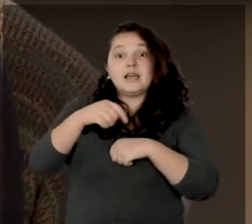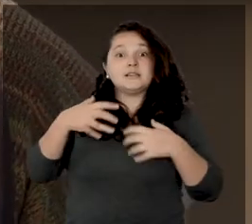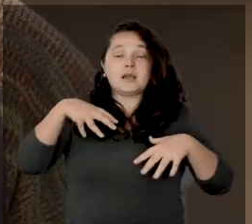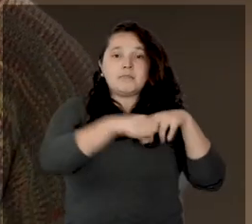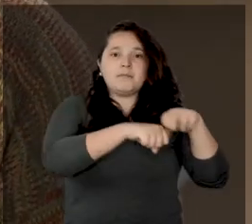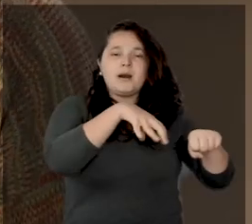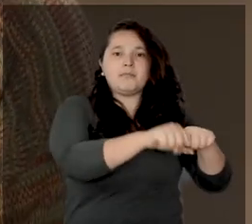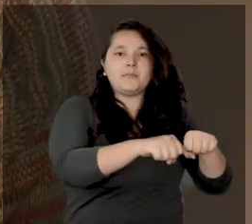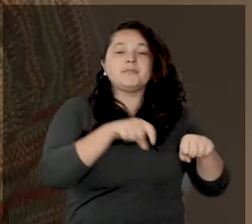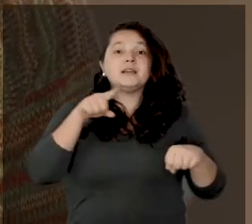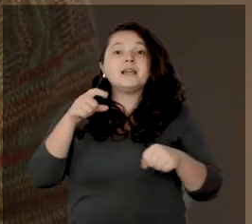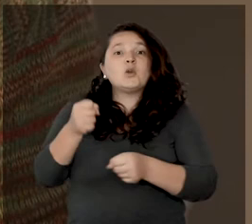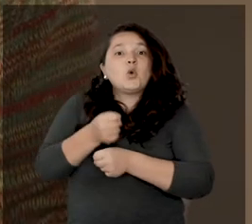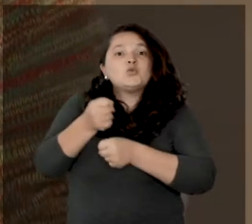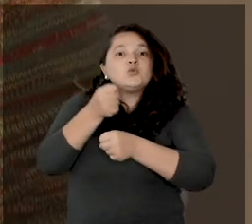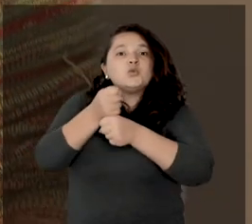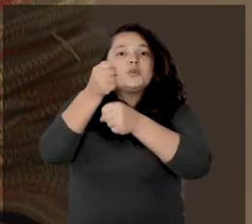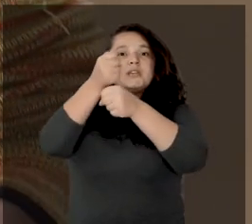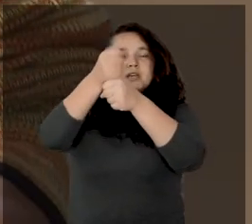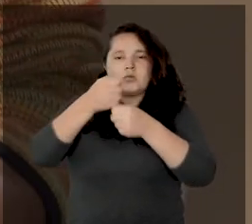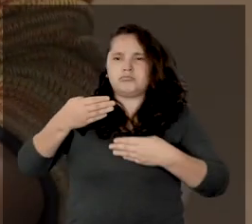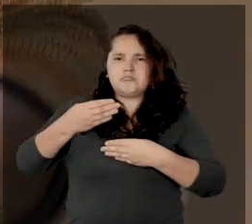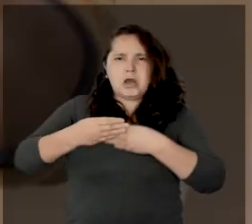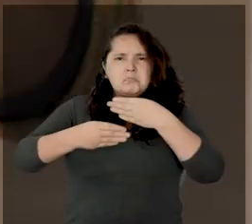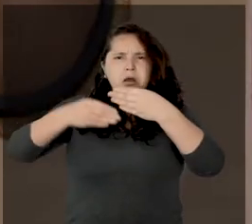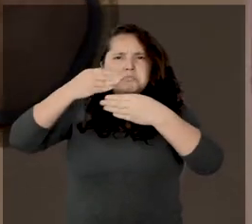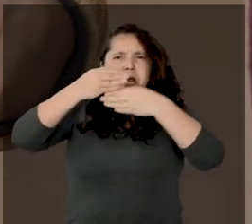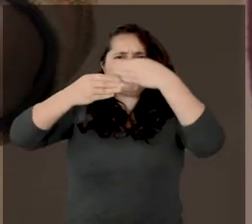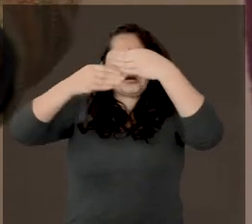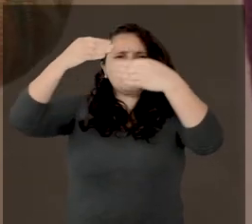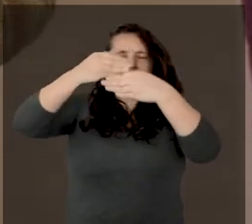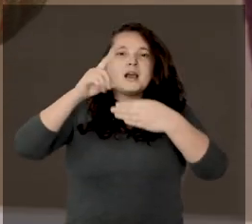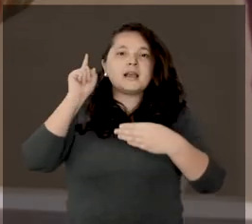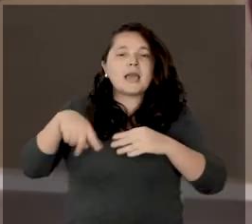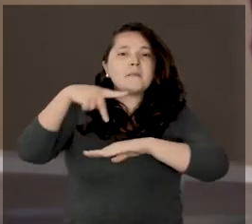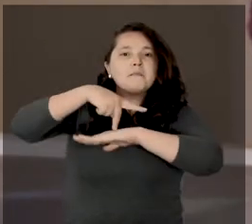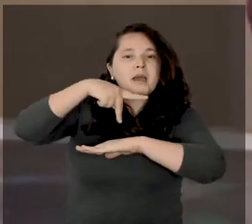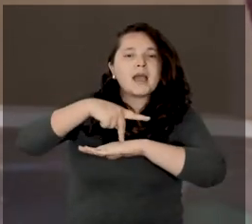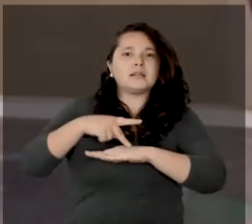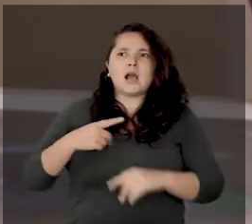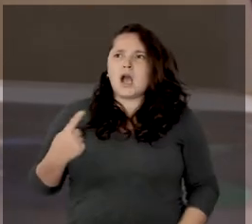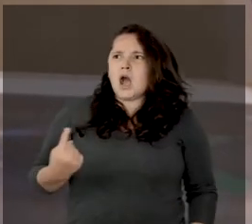que está lá até hoje, né, de concreto e pedras, uma muralha alta, construíram